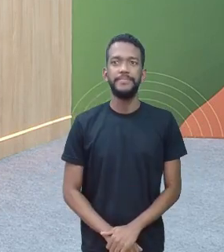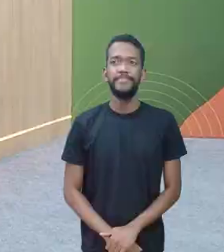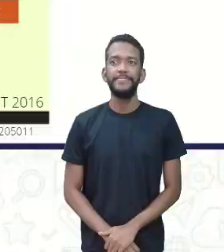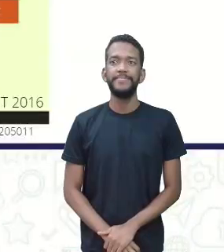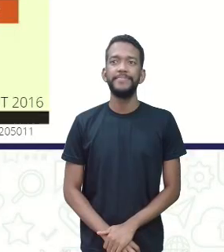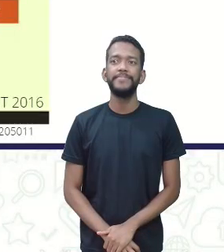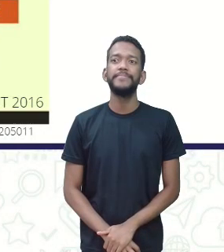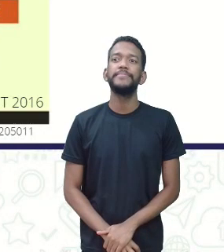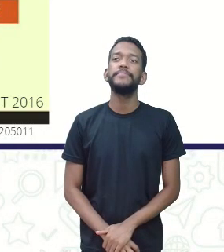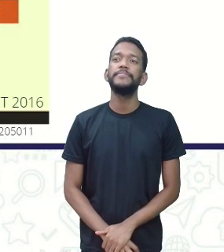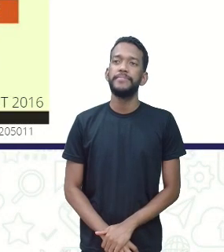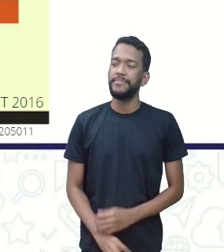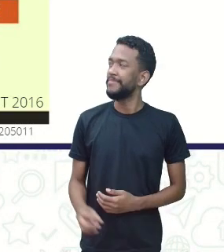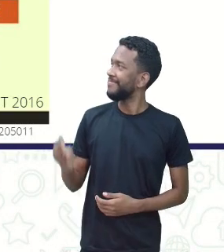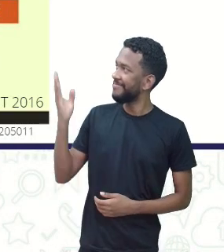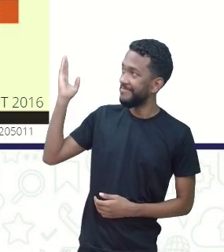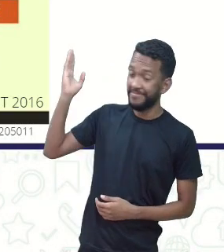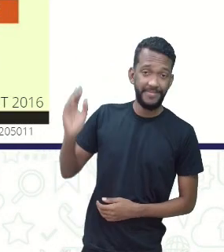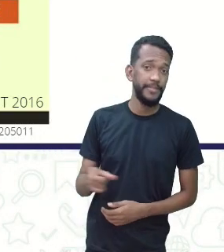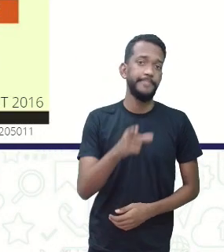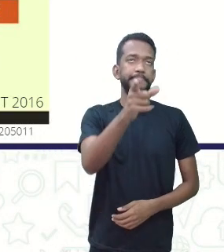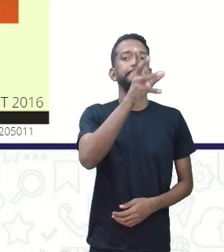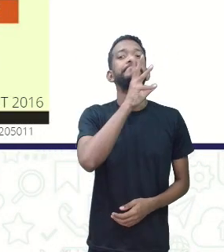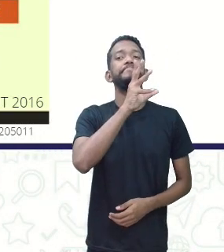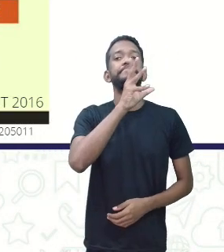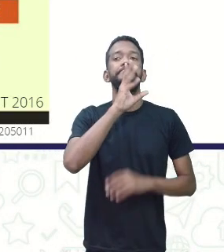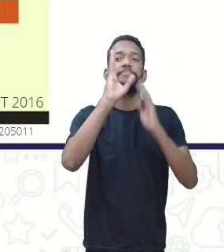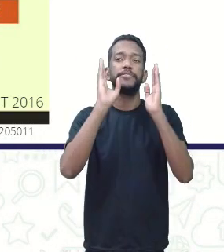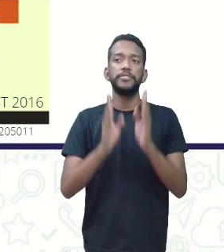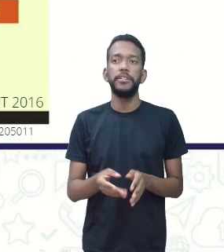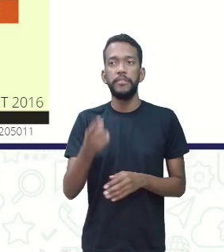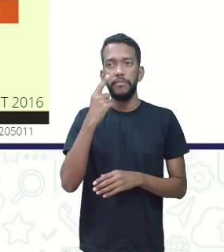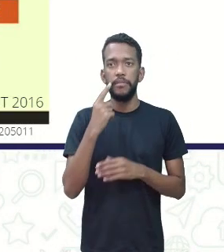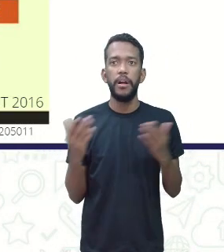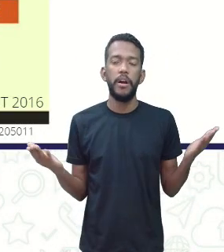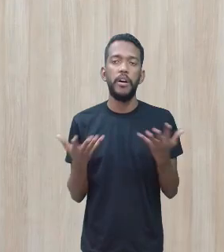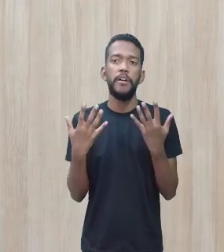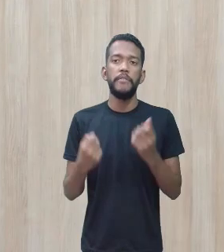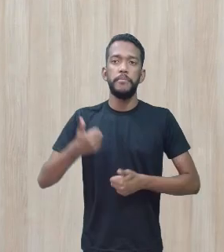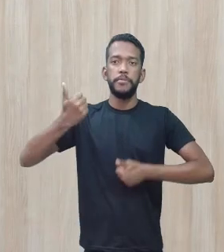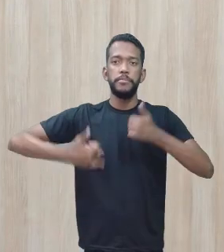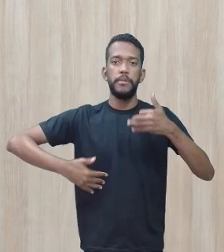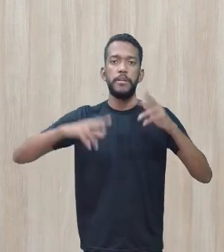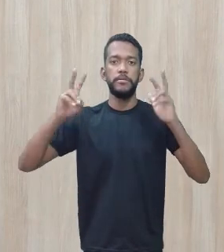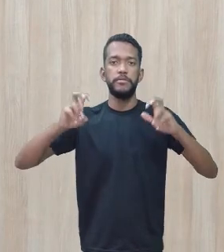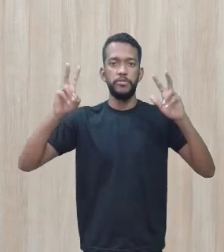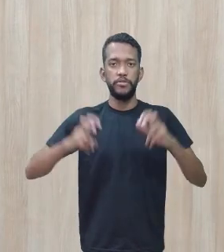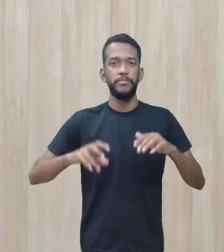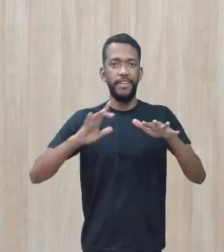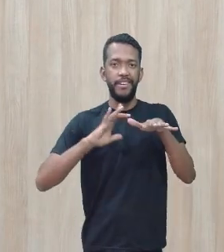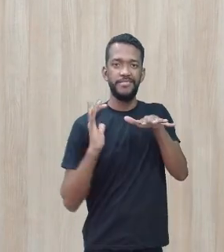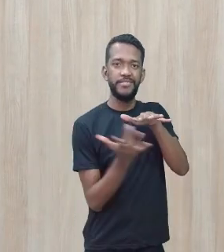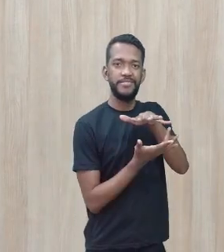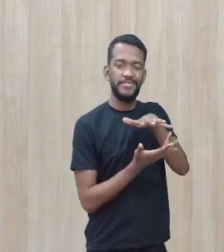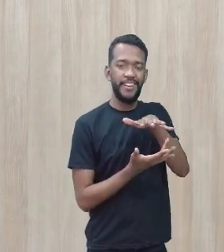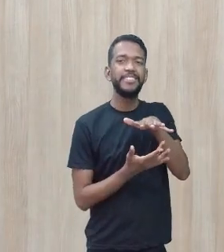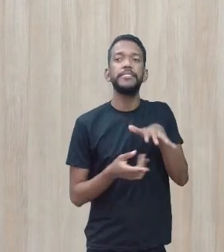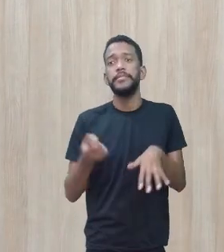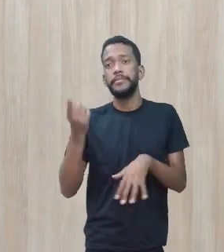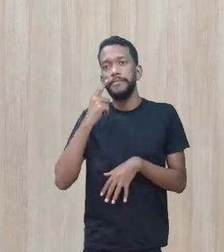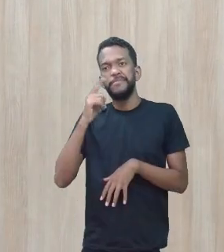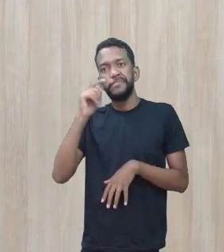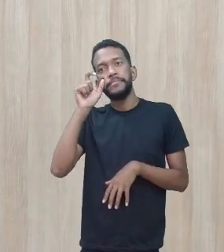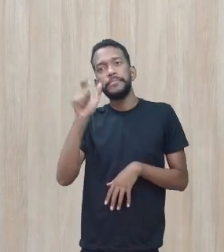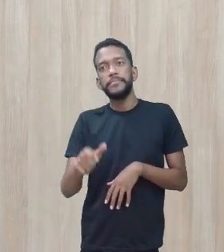Ah, esse gráfico vocês conhecem muito bem, gente. Vê só, a gente vai falar agora sobre redes sociais. Vê que interessante. As